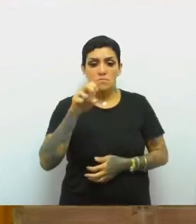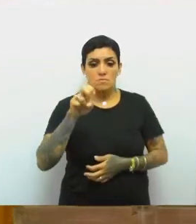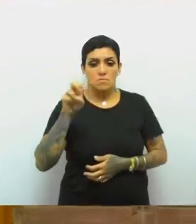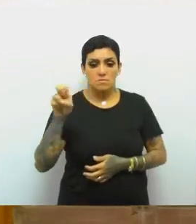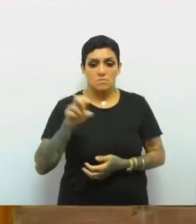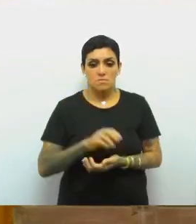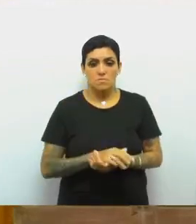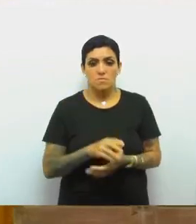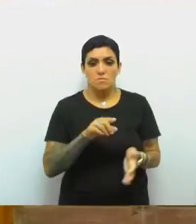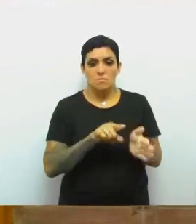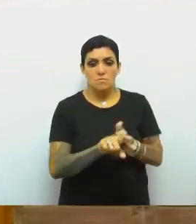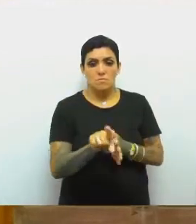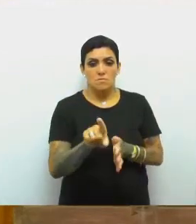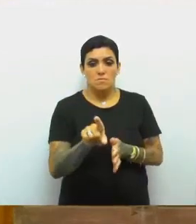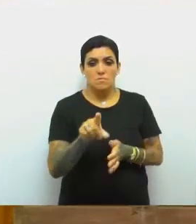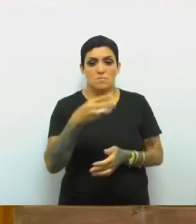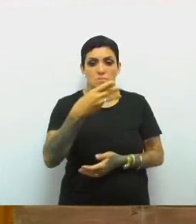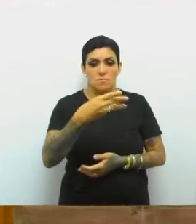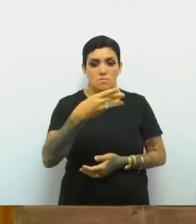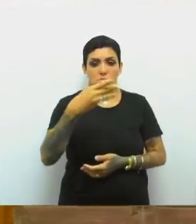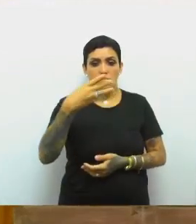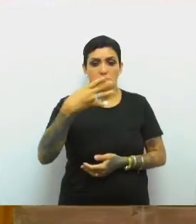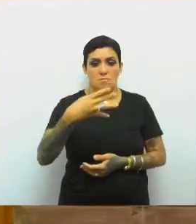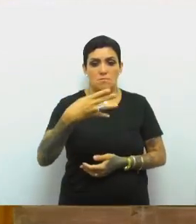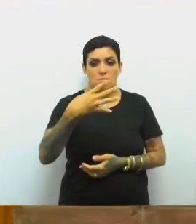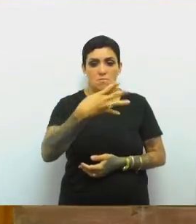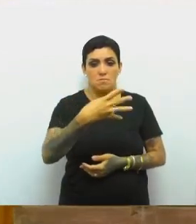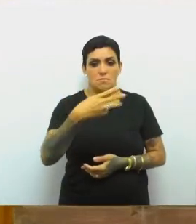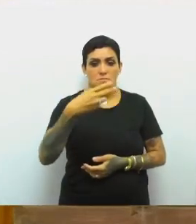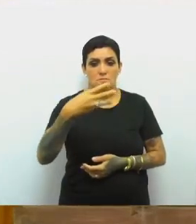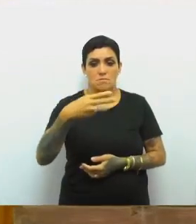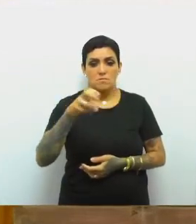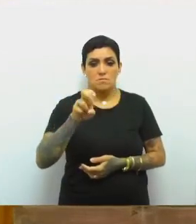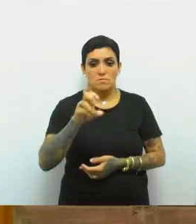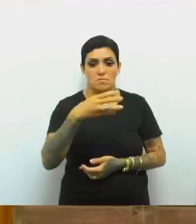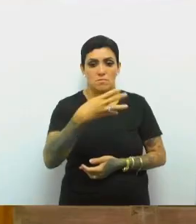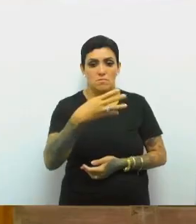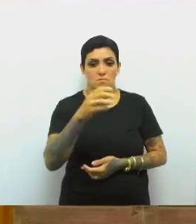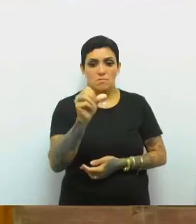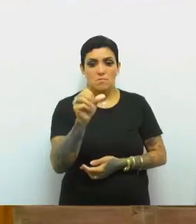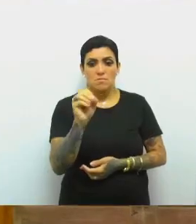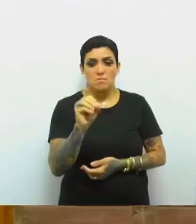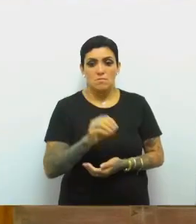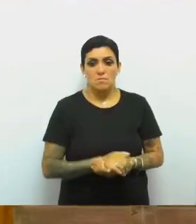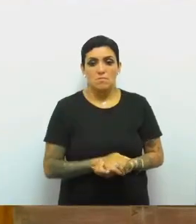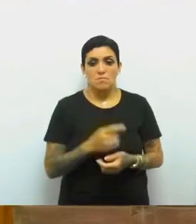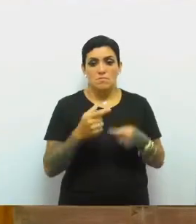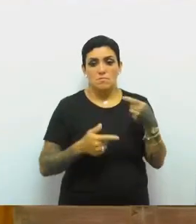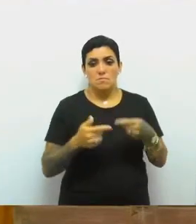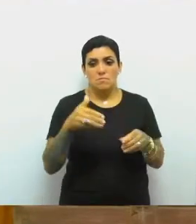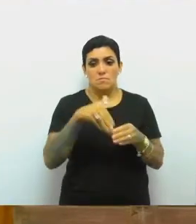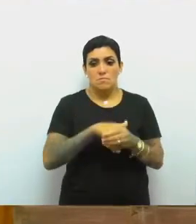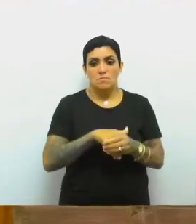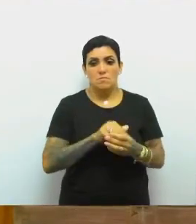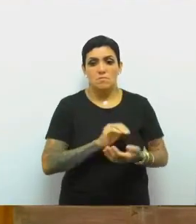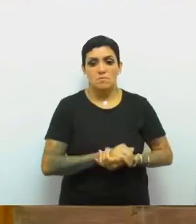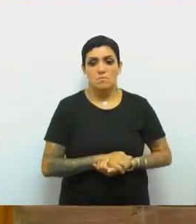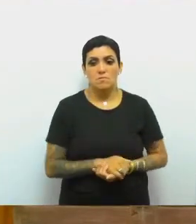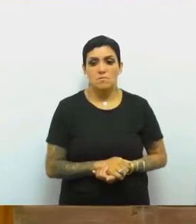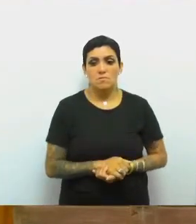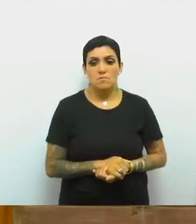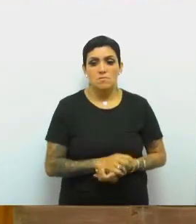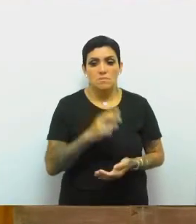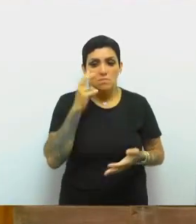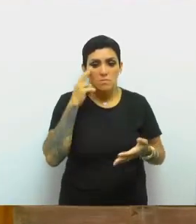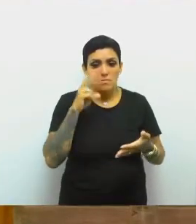para os requerimentos 434, 435 e 460. Colocar a discussão em votação os requerimentos, ora